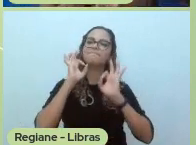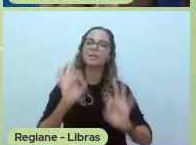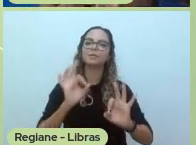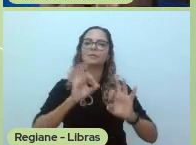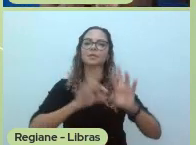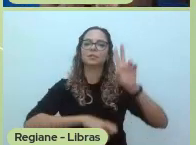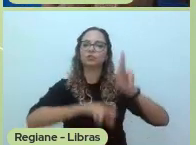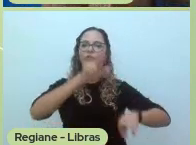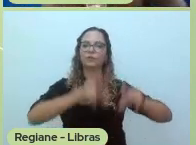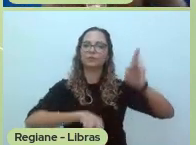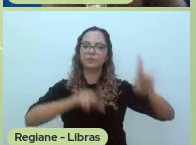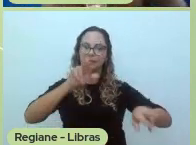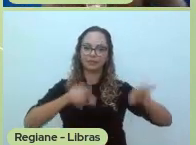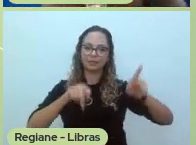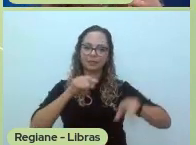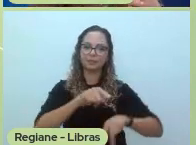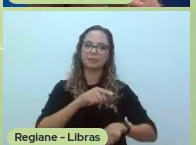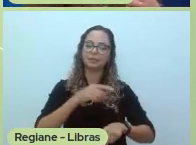valor que ela traz, ela